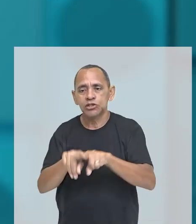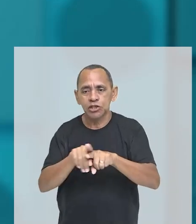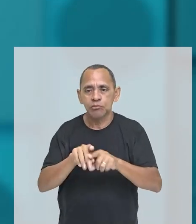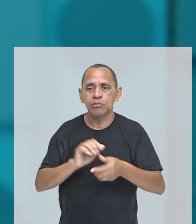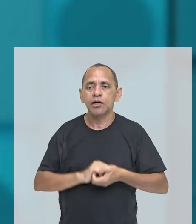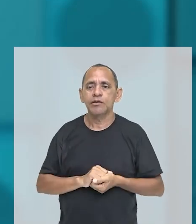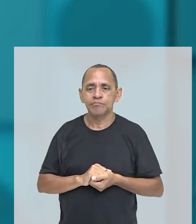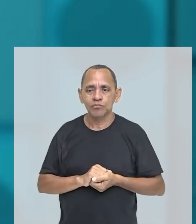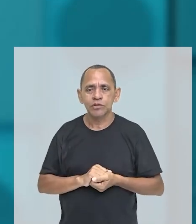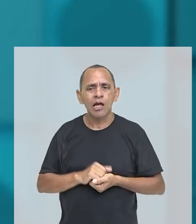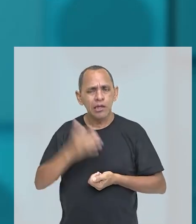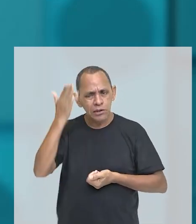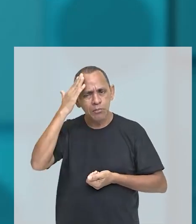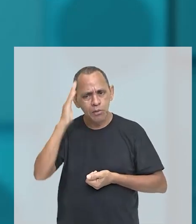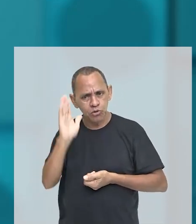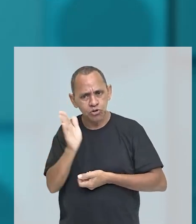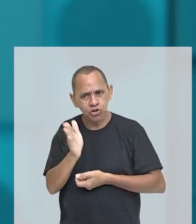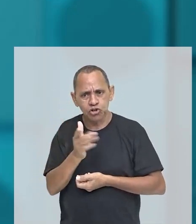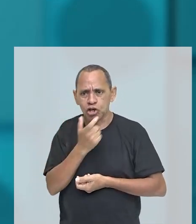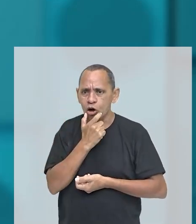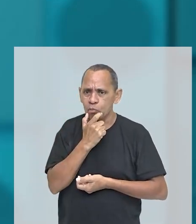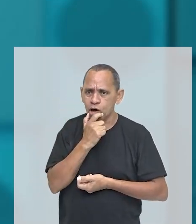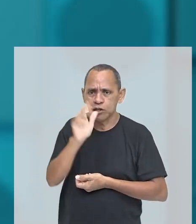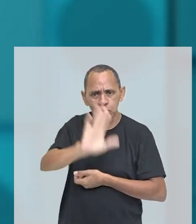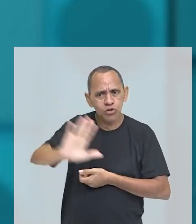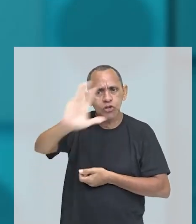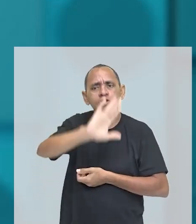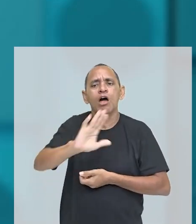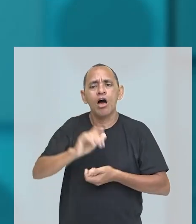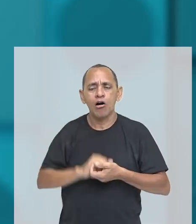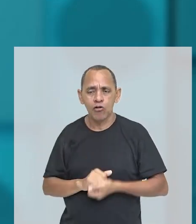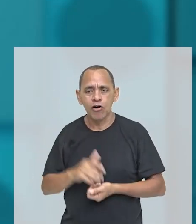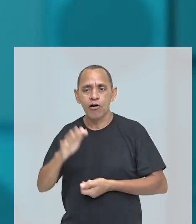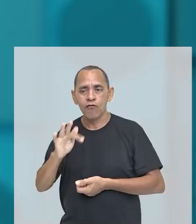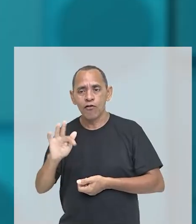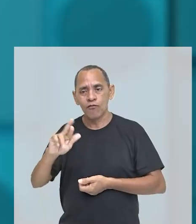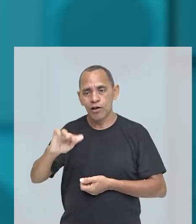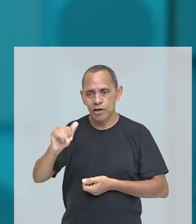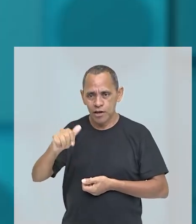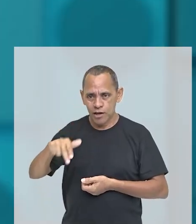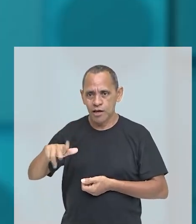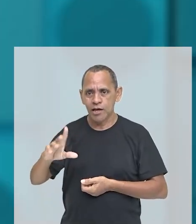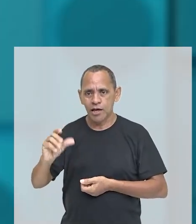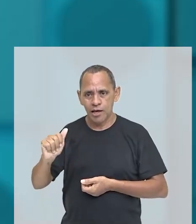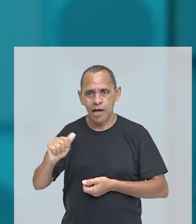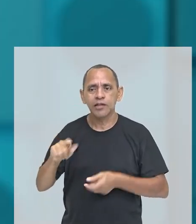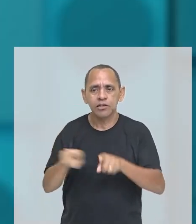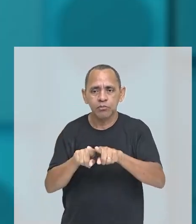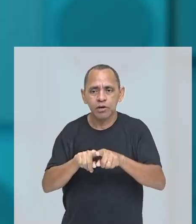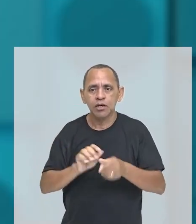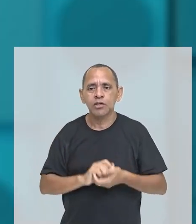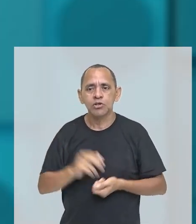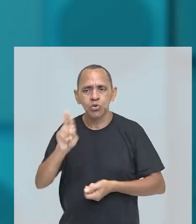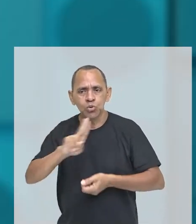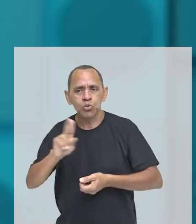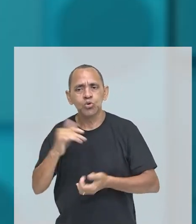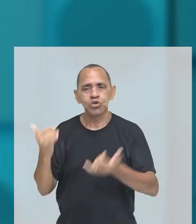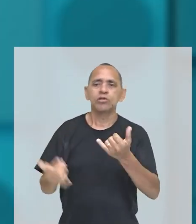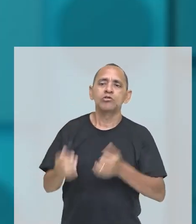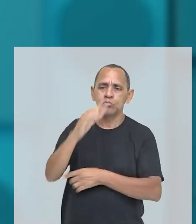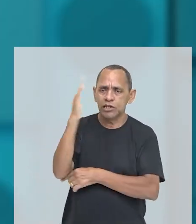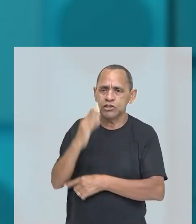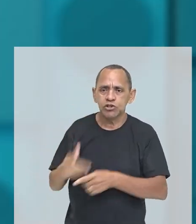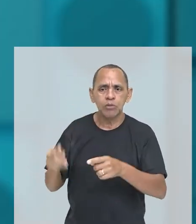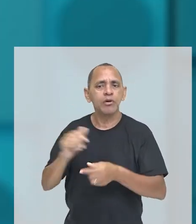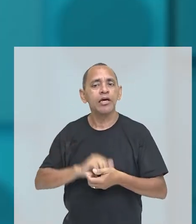que ela é a língua ali internacional, agora ela é a língua franca, né, aqui do Brasil, e ela tem uma importância muito